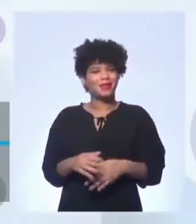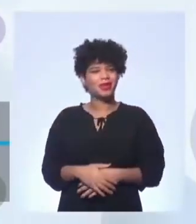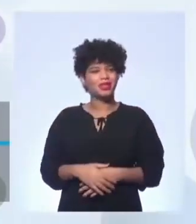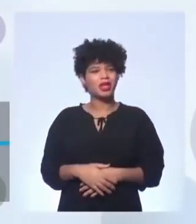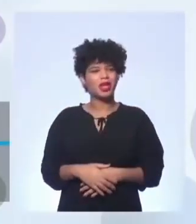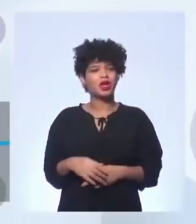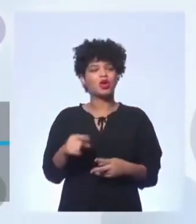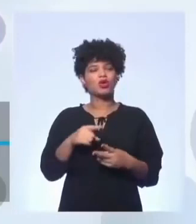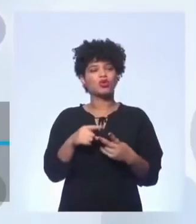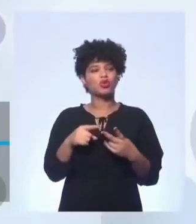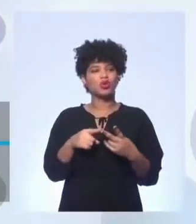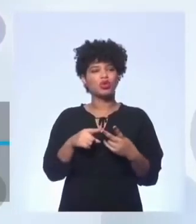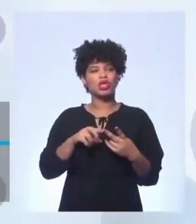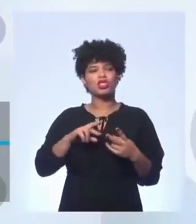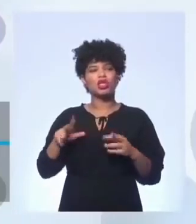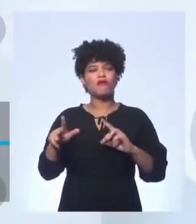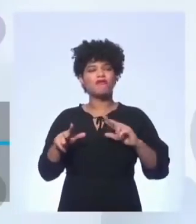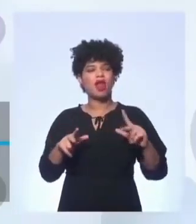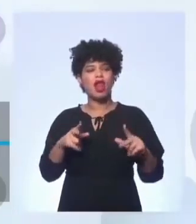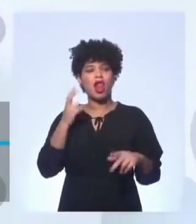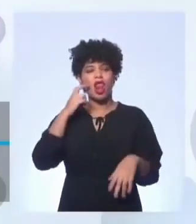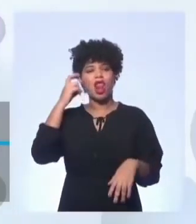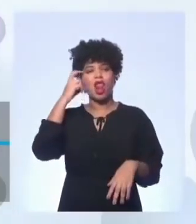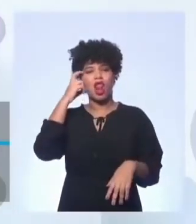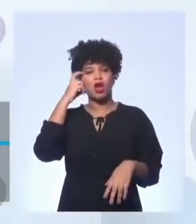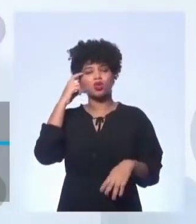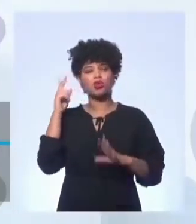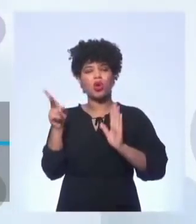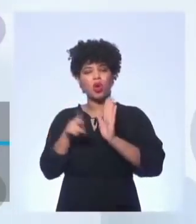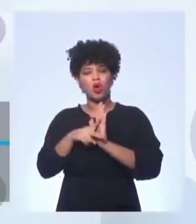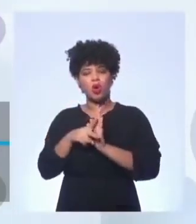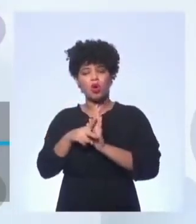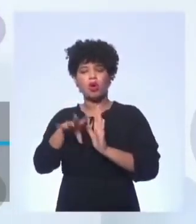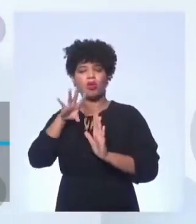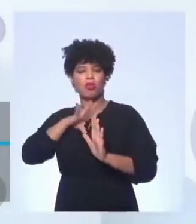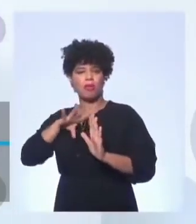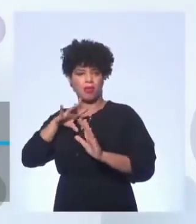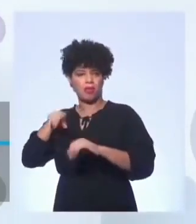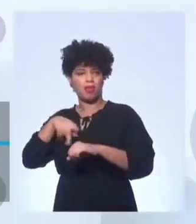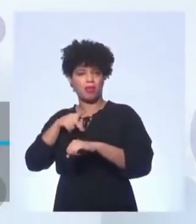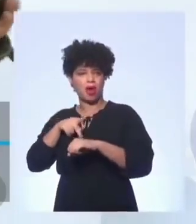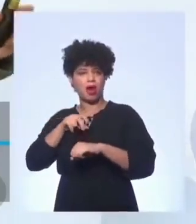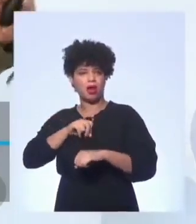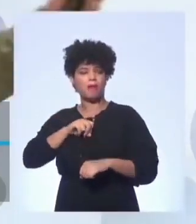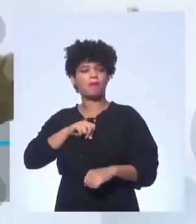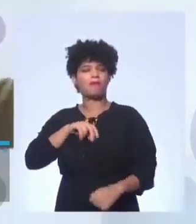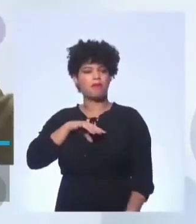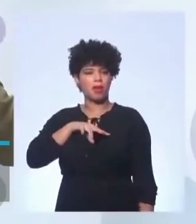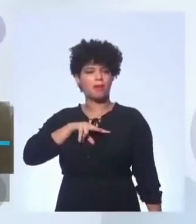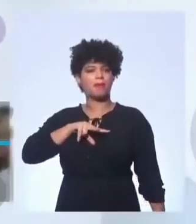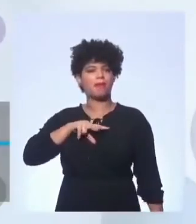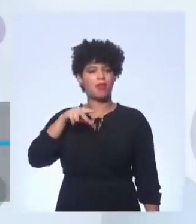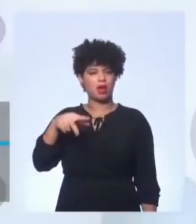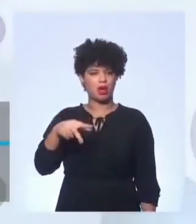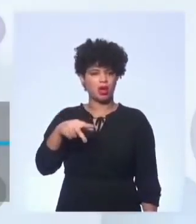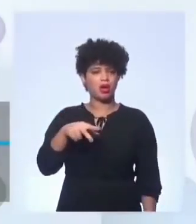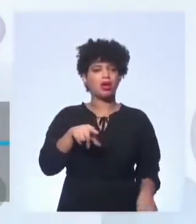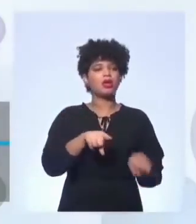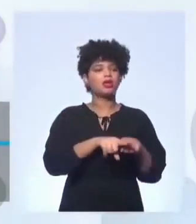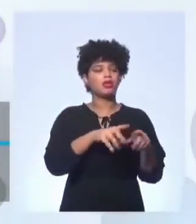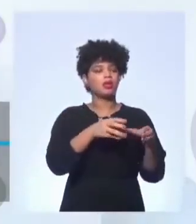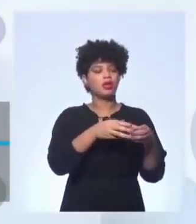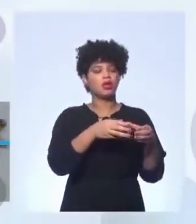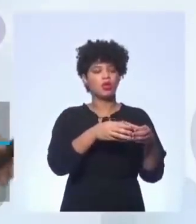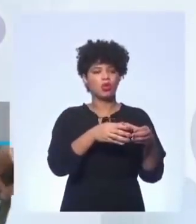dois espaços culturais diferentes e estranhos uns aos outros,